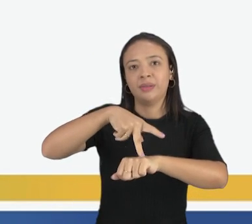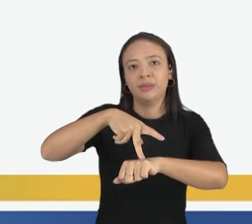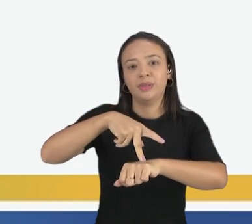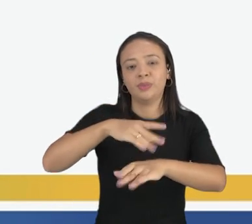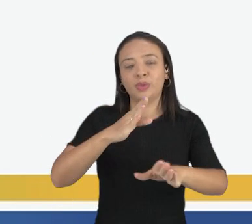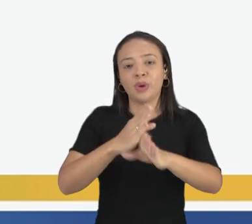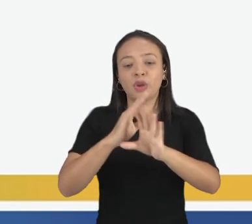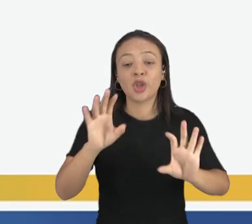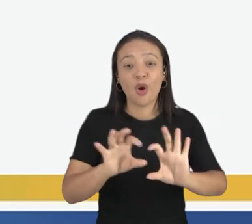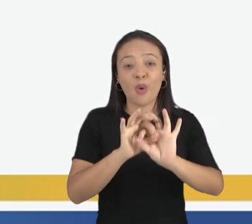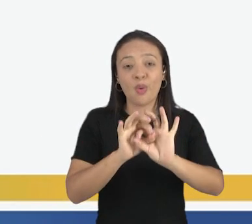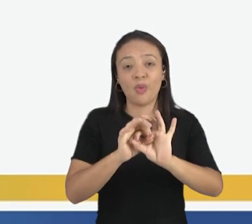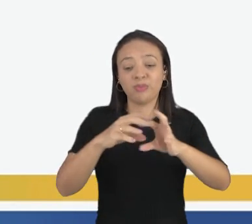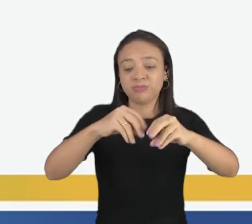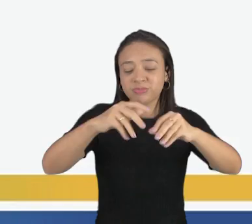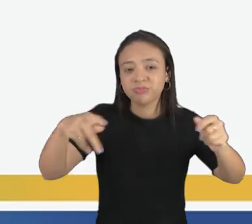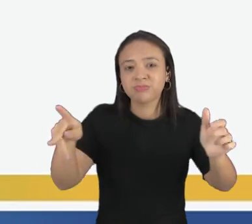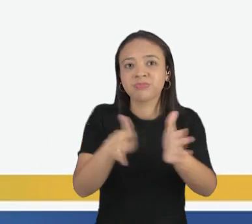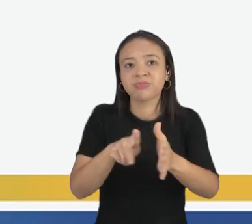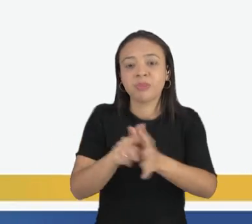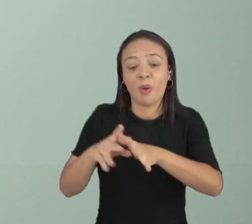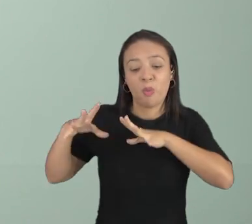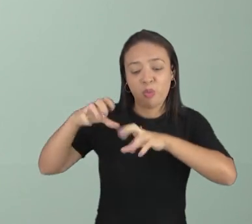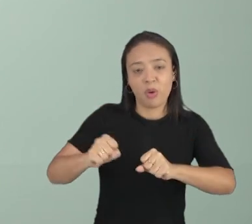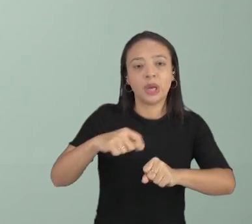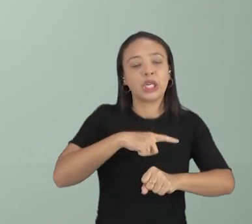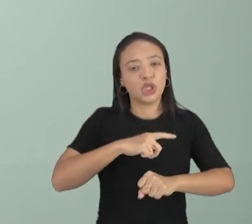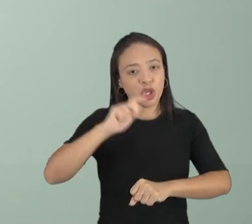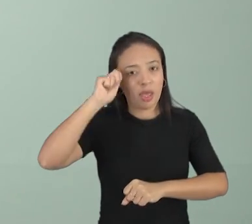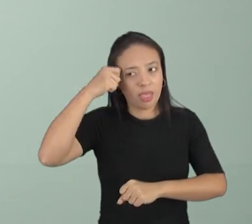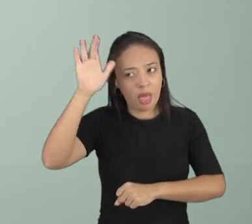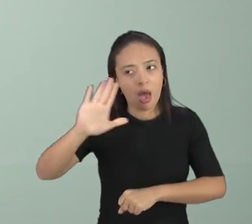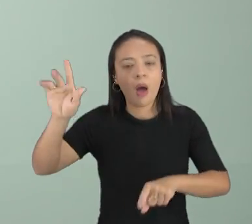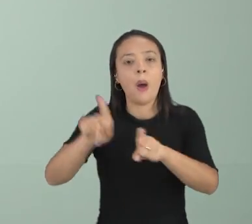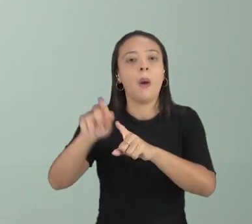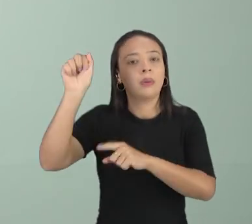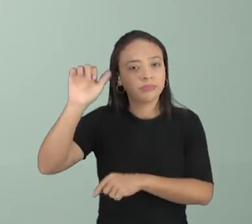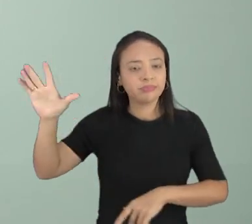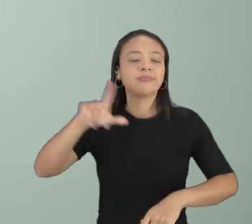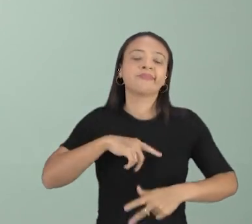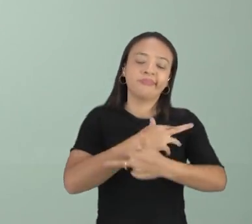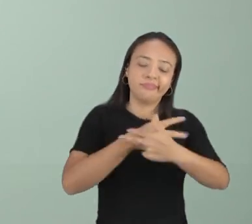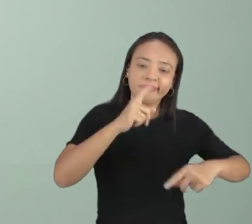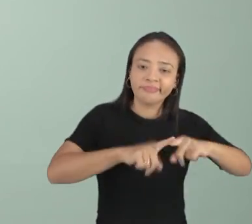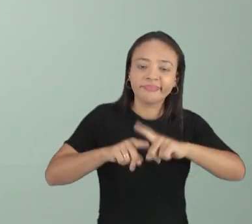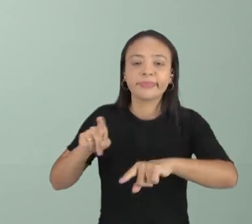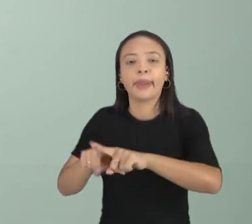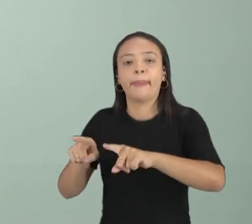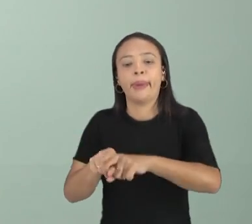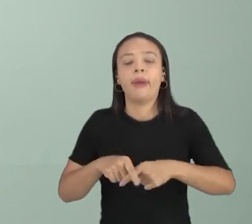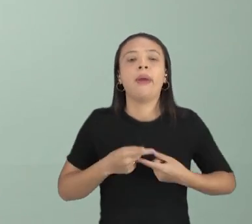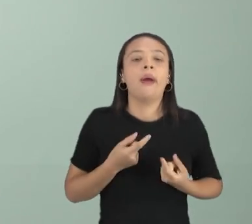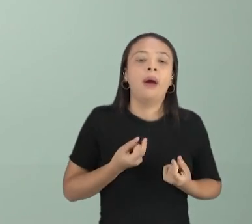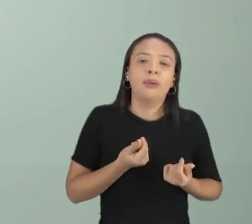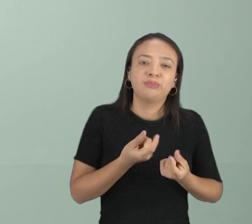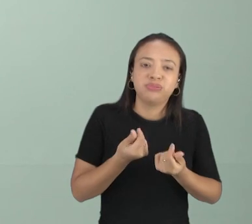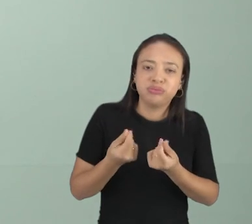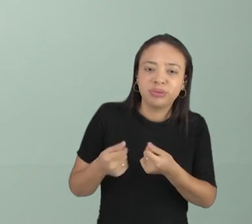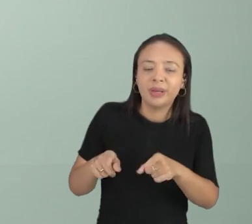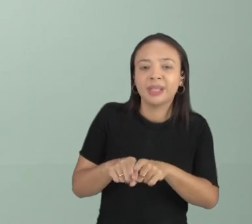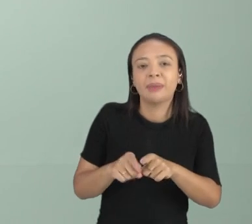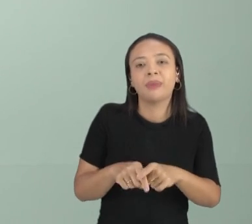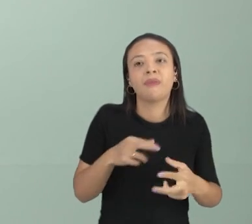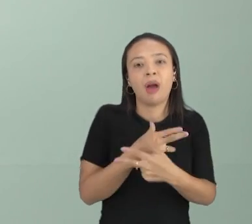anexação dessas áreas coloniais na África e na Ásia, que aí a gente vai ter matéria-prima, mercado consumidor e essa mão de obra